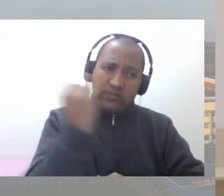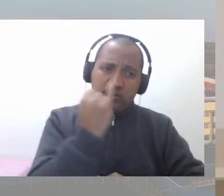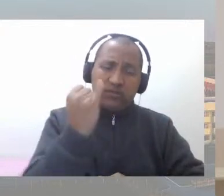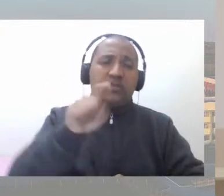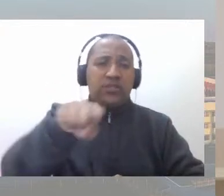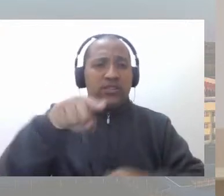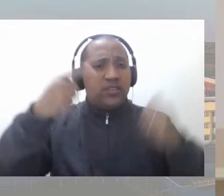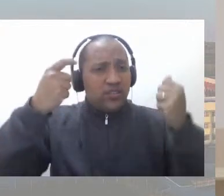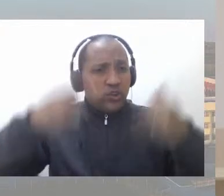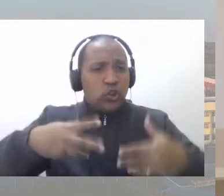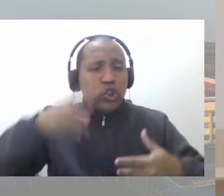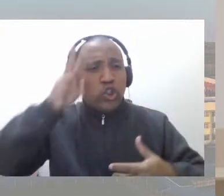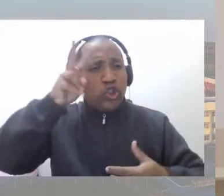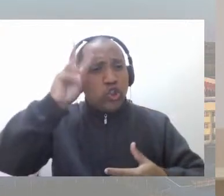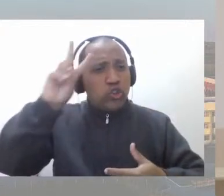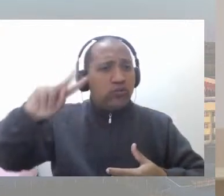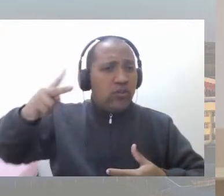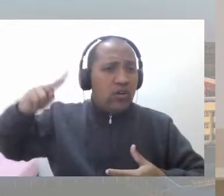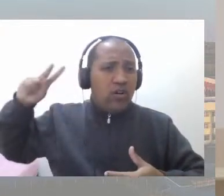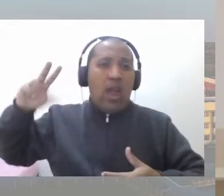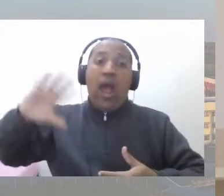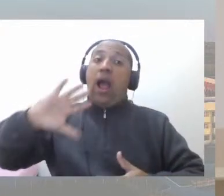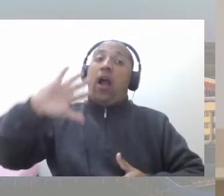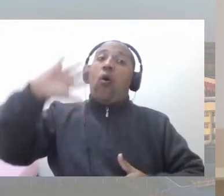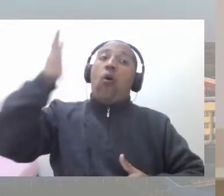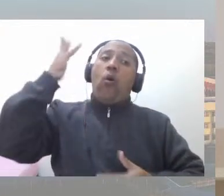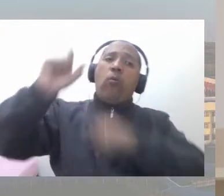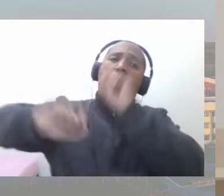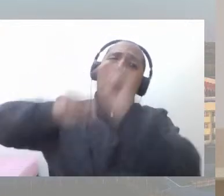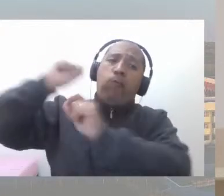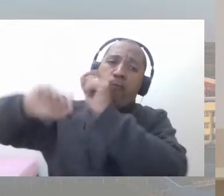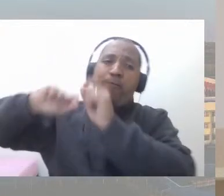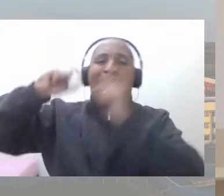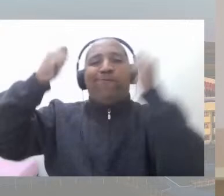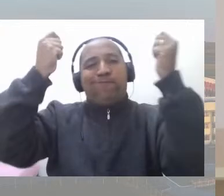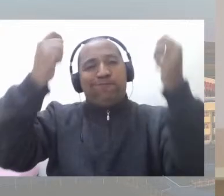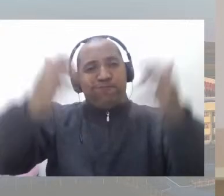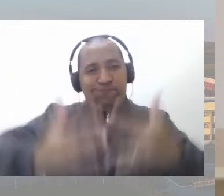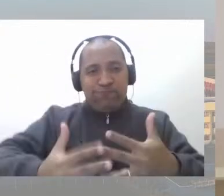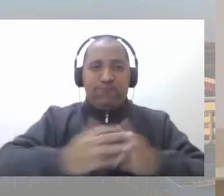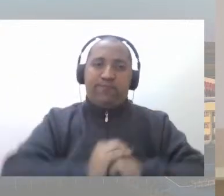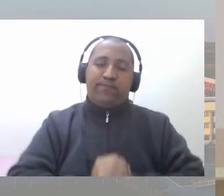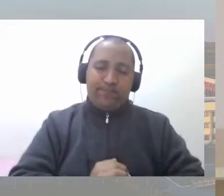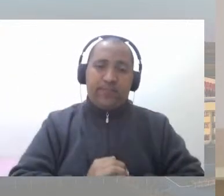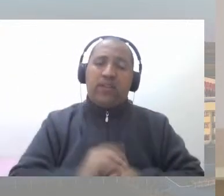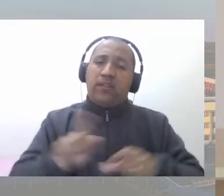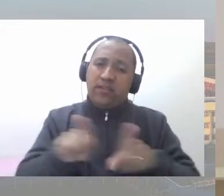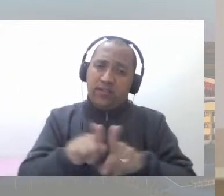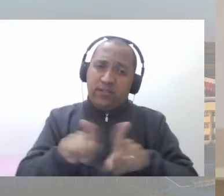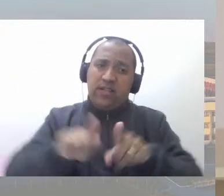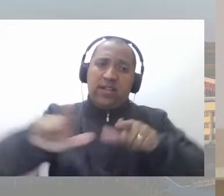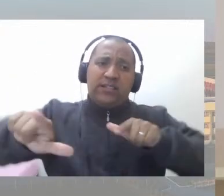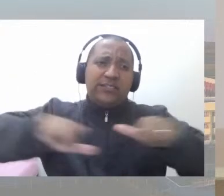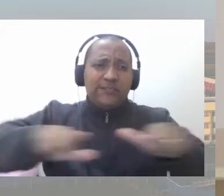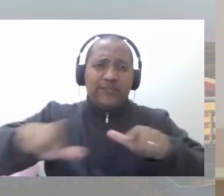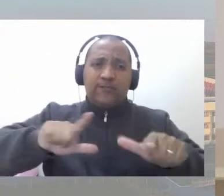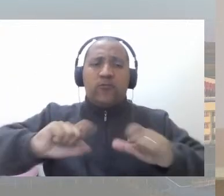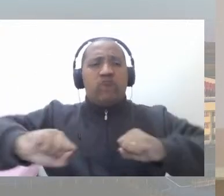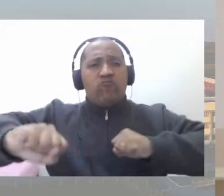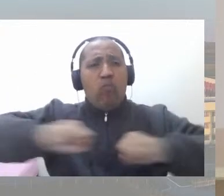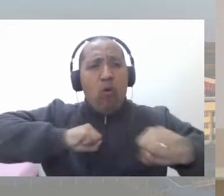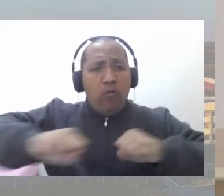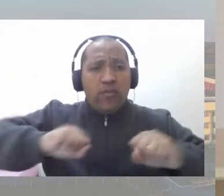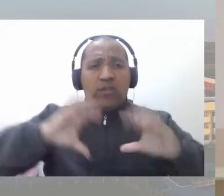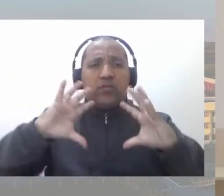esse breve histórico de tudo que aconteceu e ressaltar, né, o trabalho de toda a mobilização que